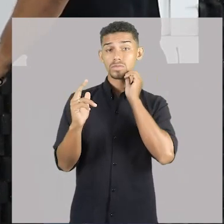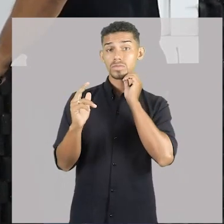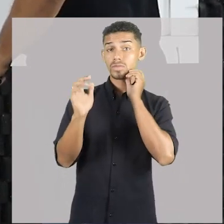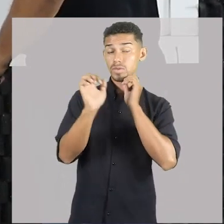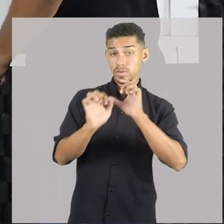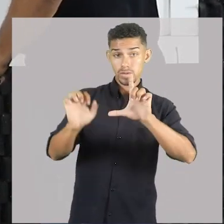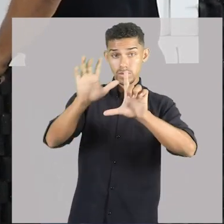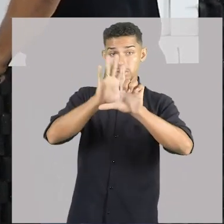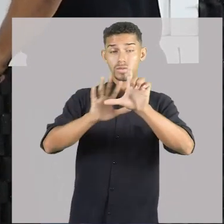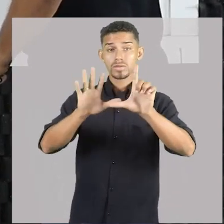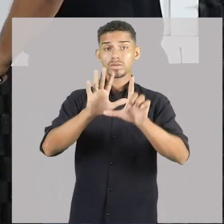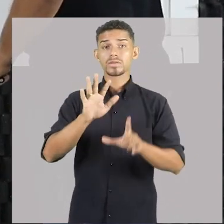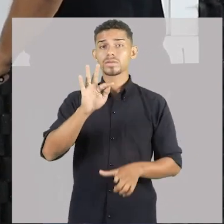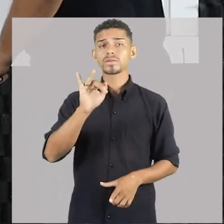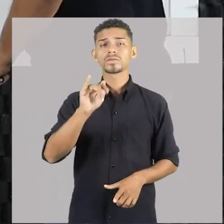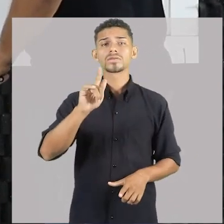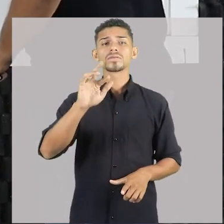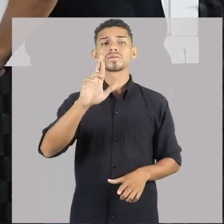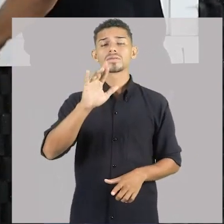da figura.